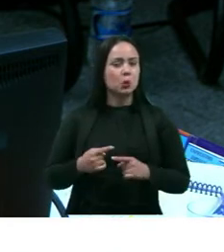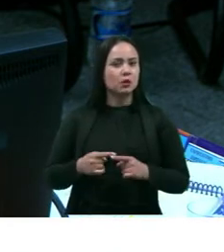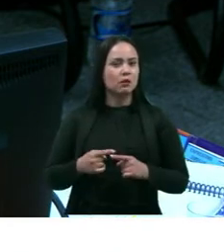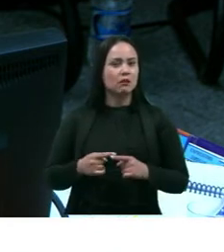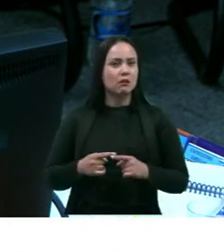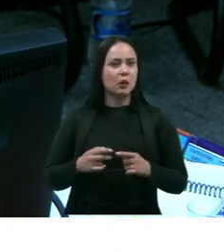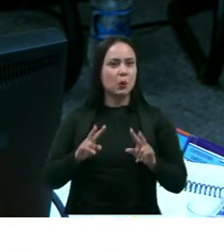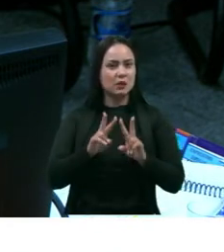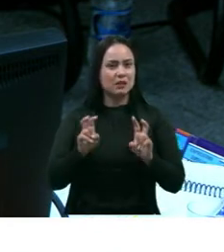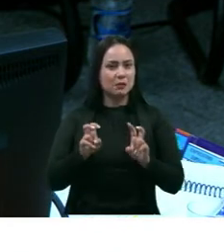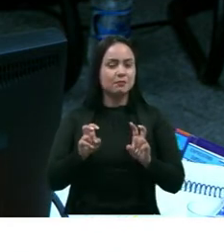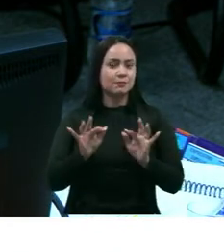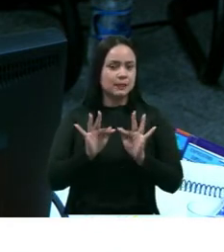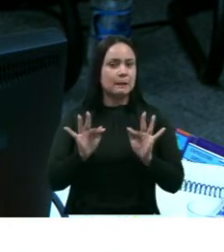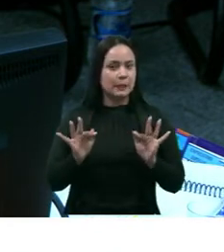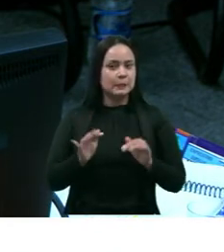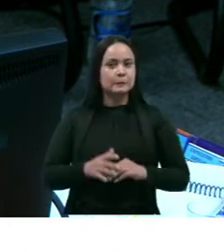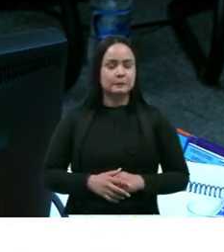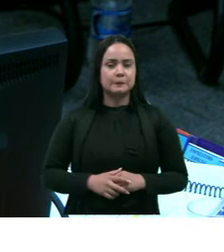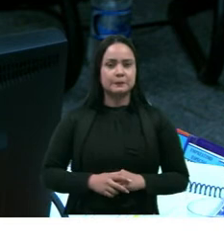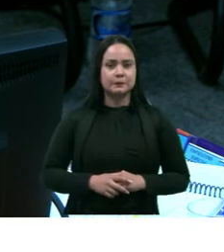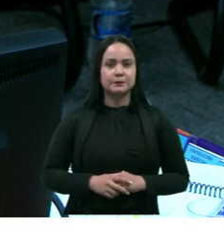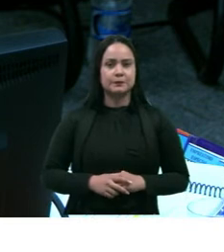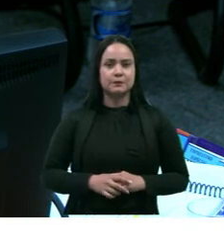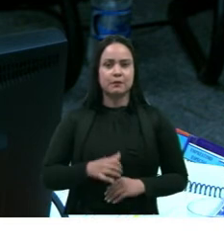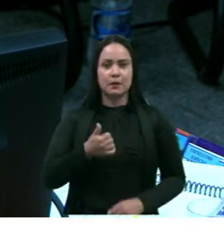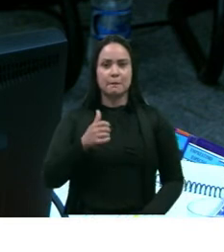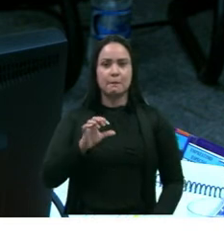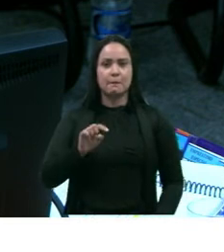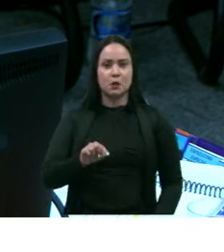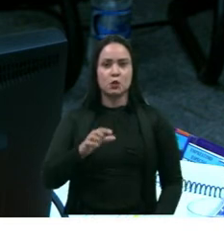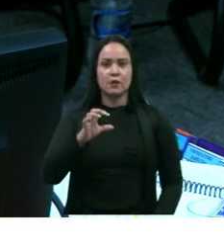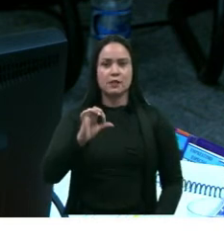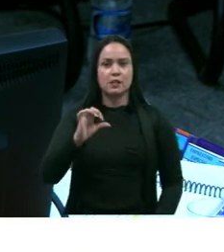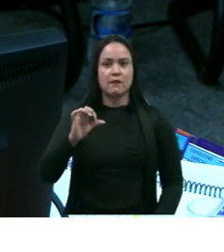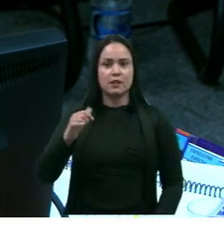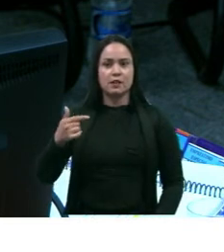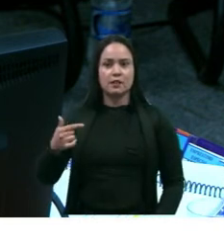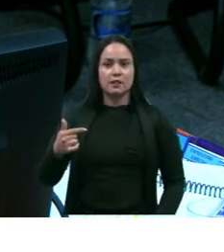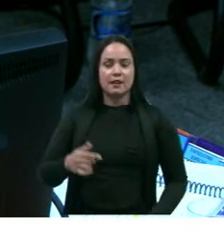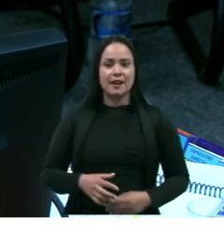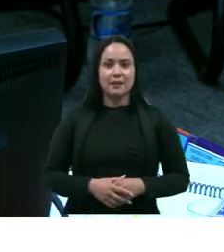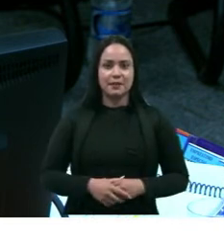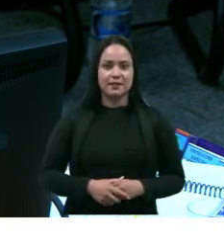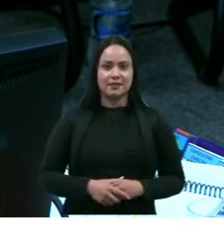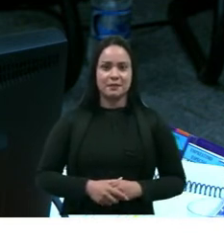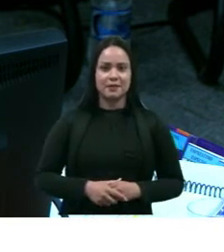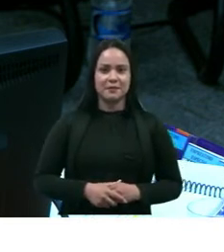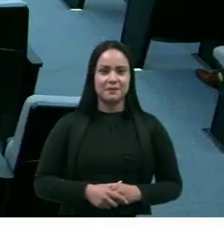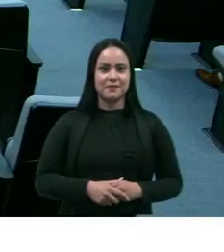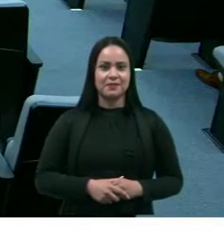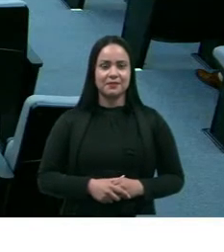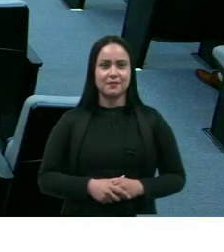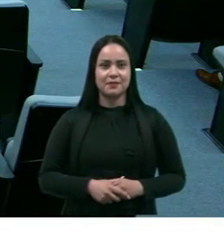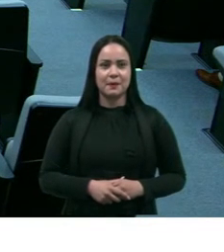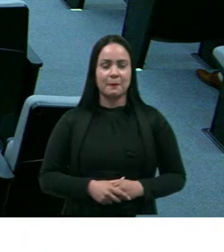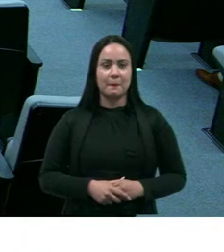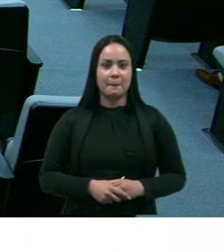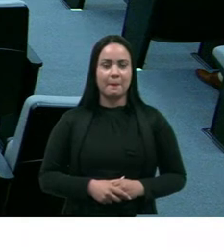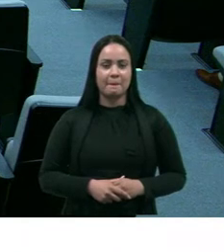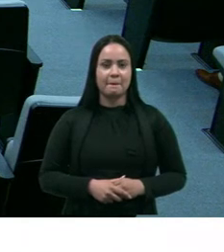a questão é muito delicada. Foi em 1992, afastamento.